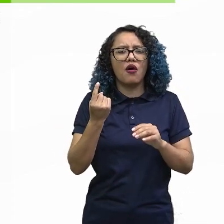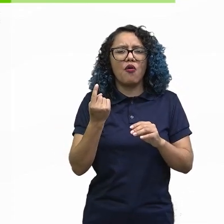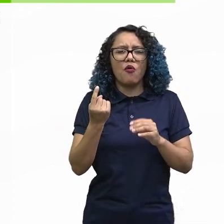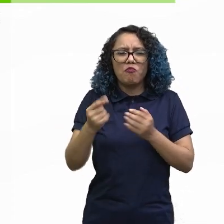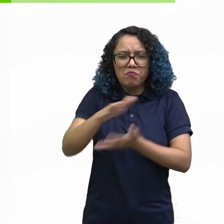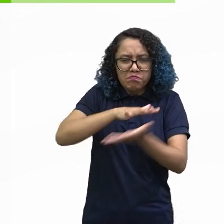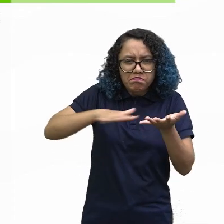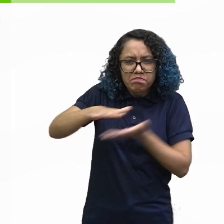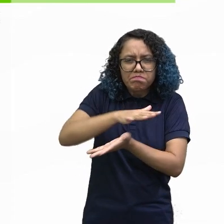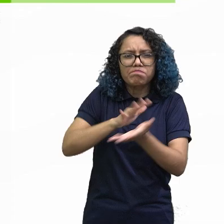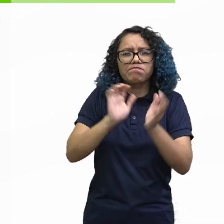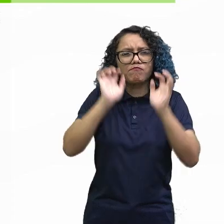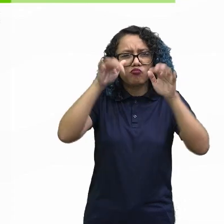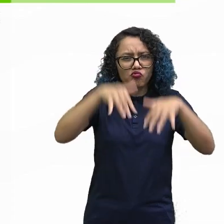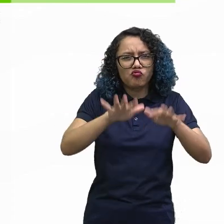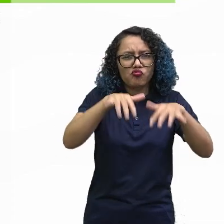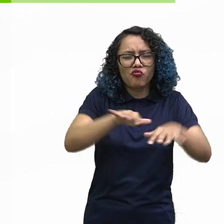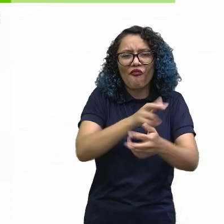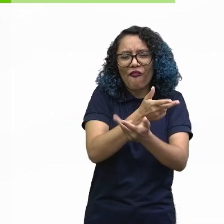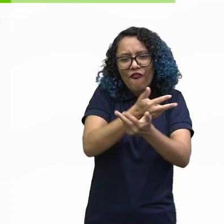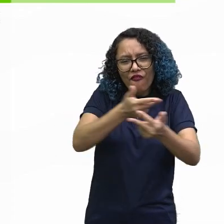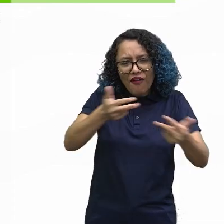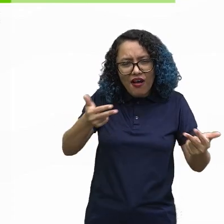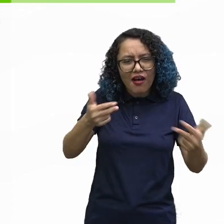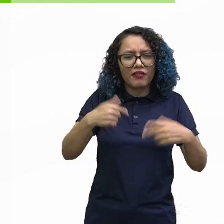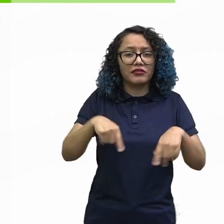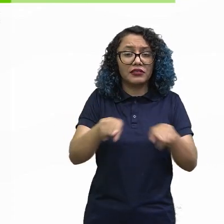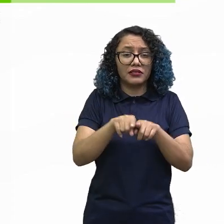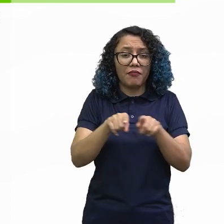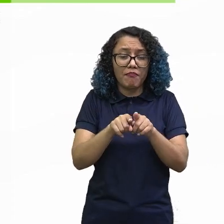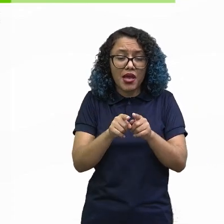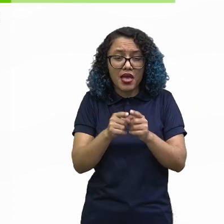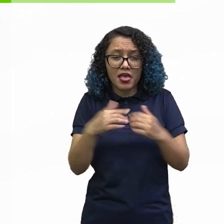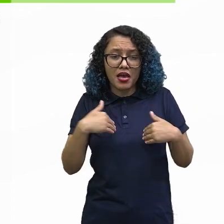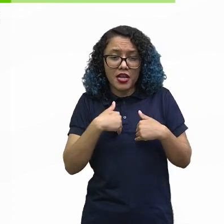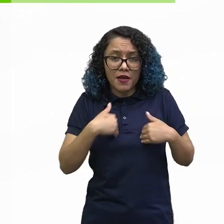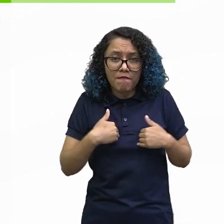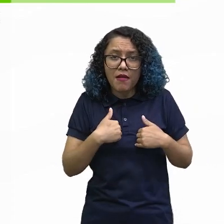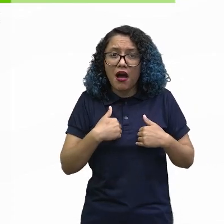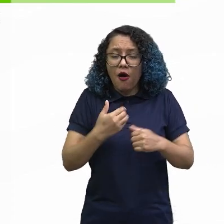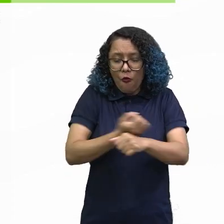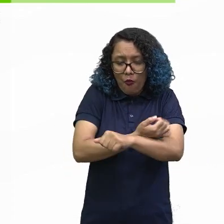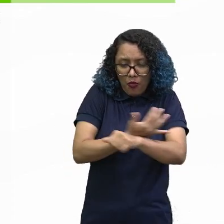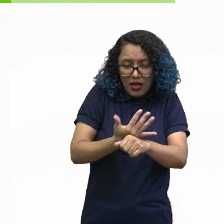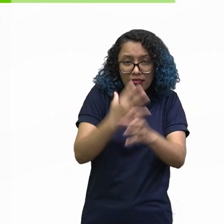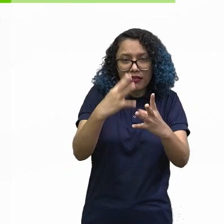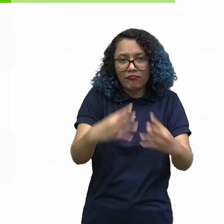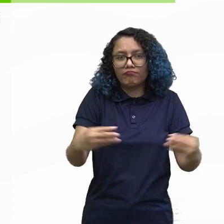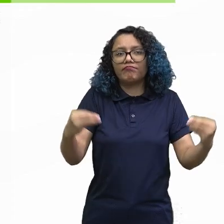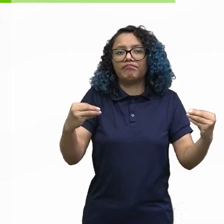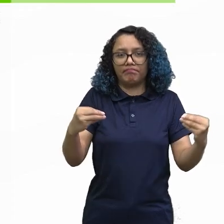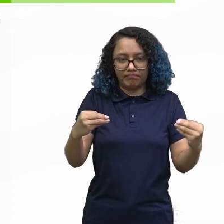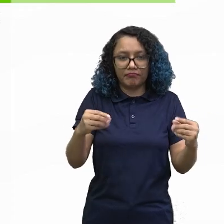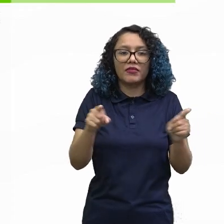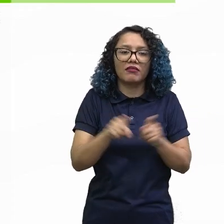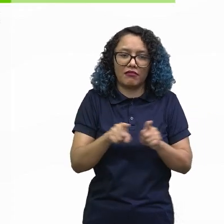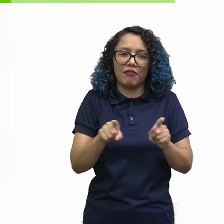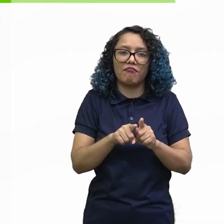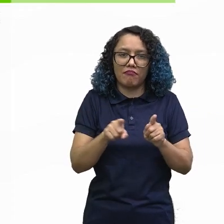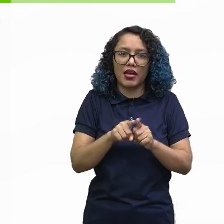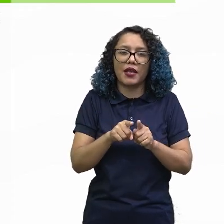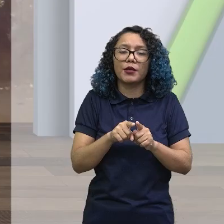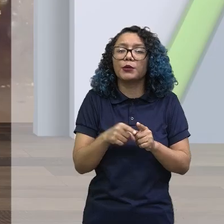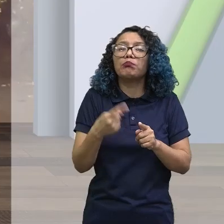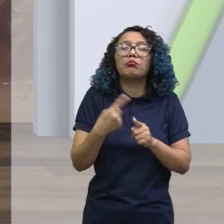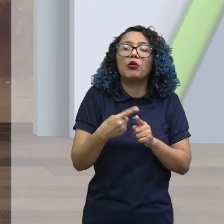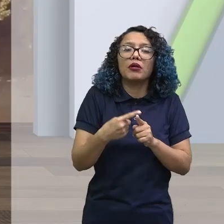tsunamis. Extinção de espécies de animais e de plantas, por causa dessa mudança climática aí que